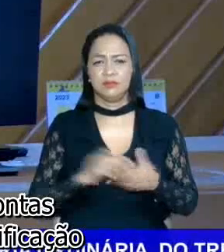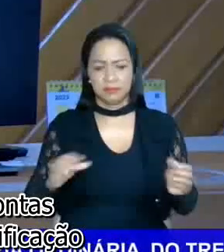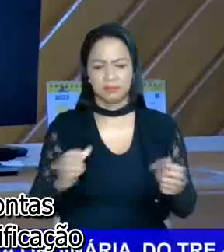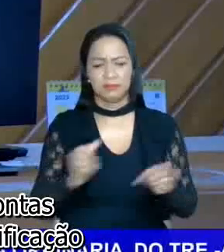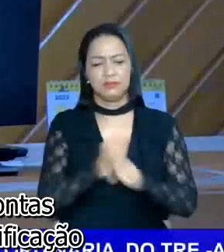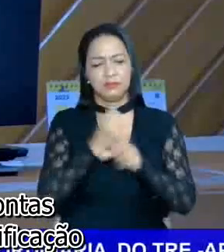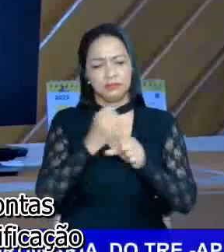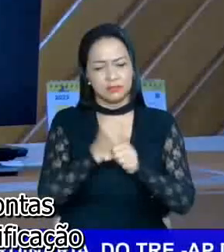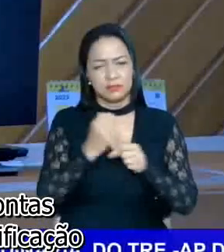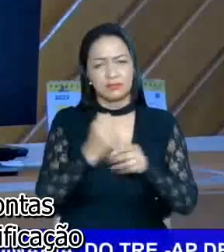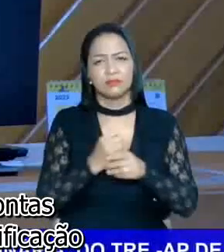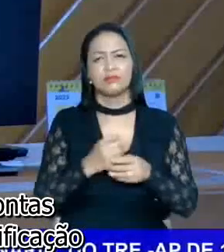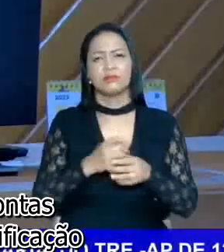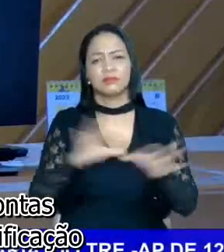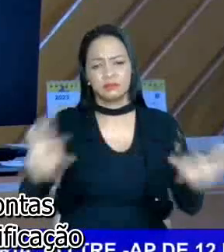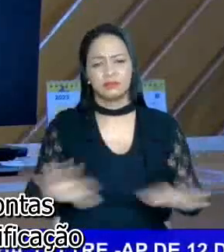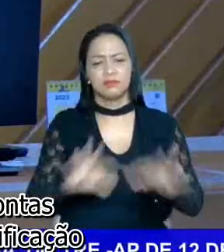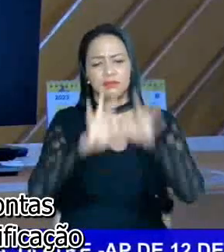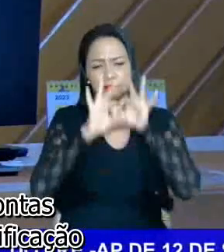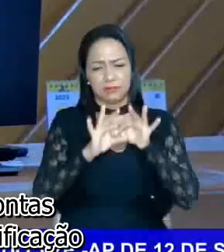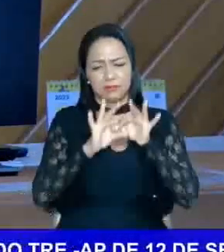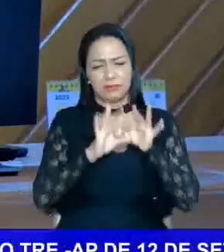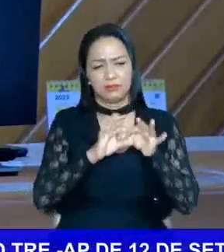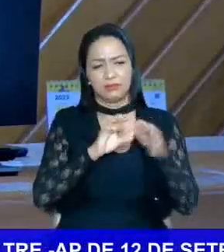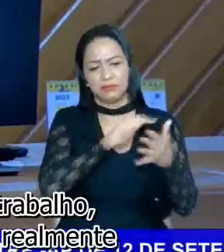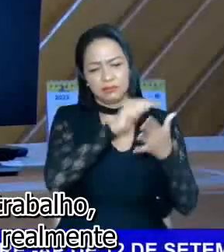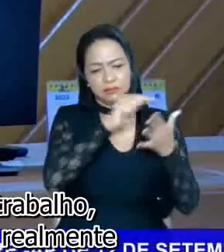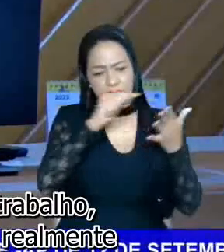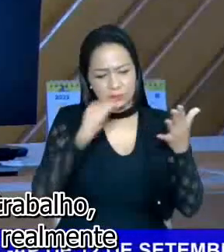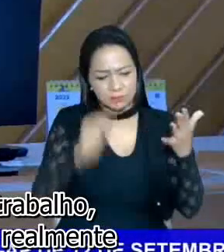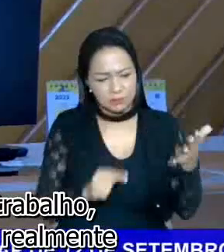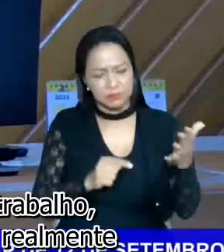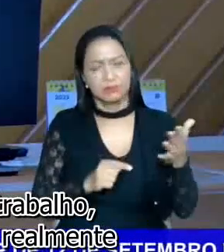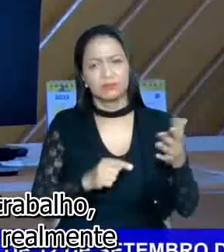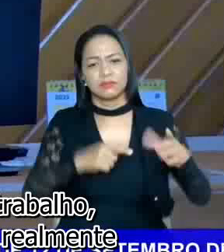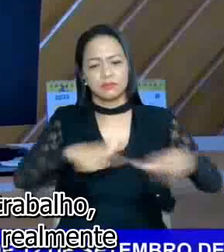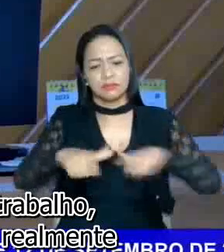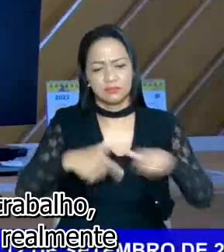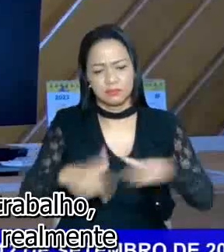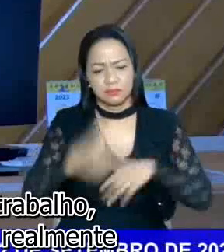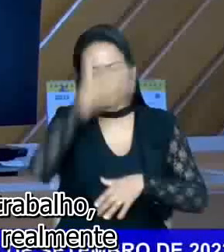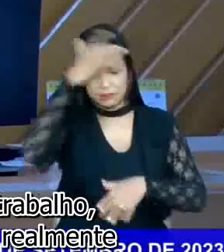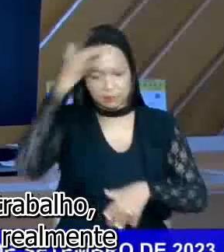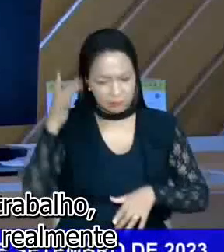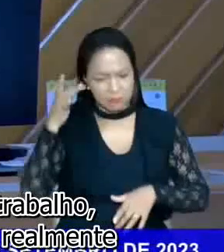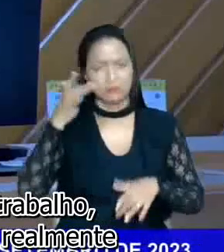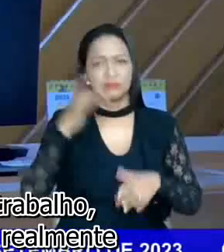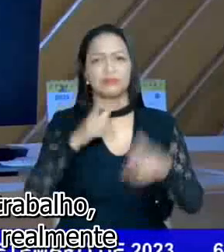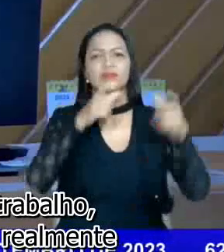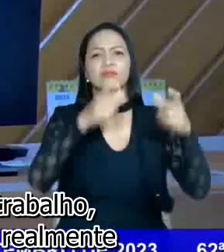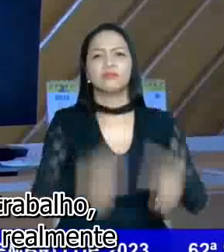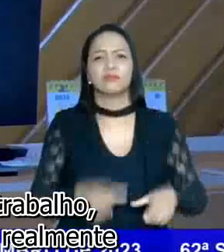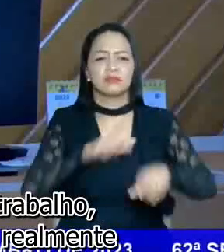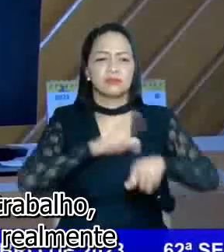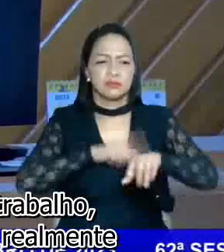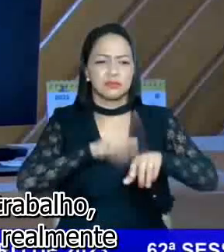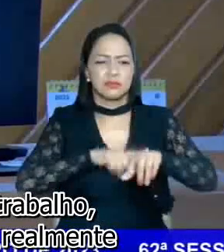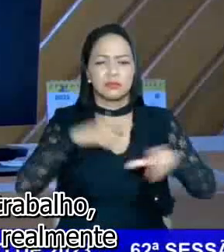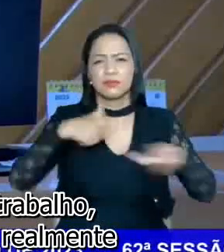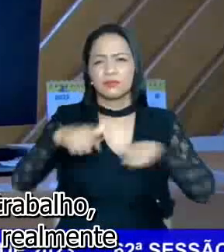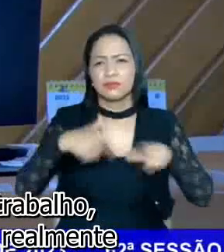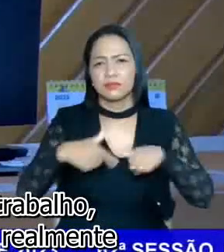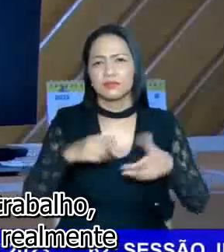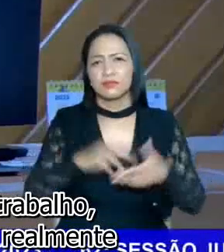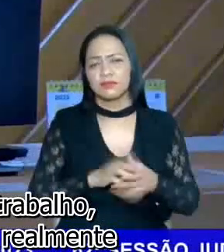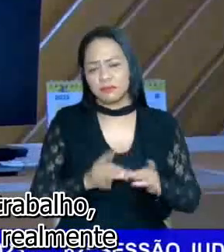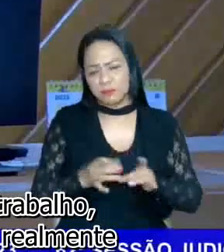juntar a relação de pessoal contratado com a identificação integral de prestador de serviço, com locais de trabalho, horas trabalhadas, assim,